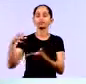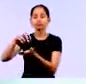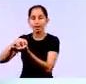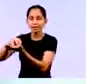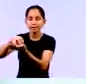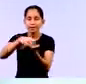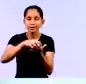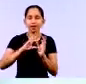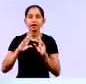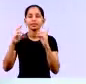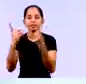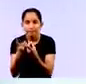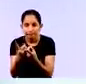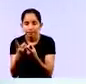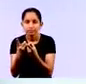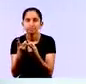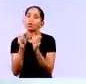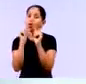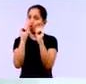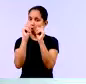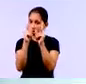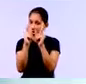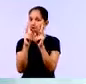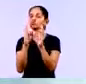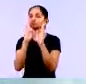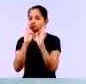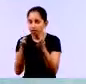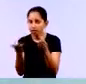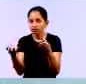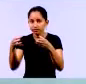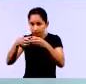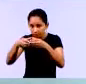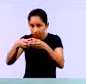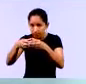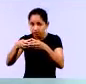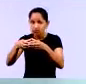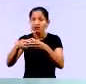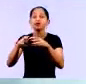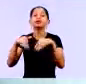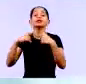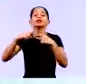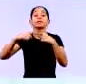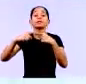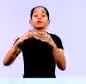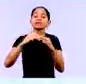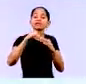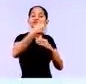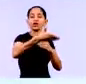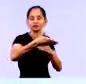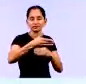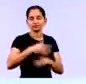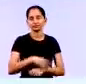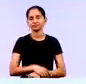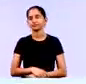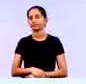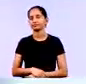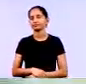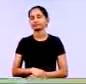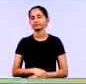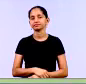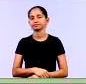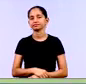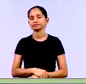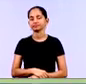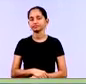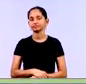comum funcionamento. Tá? Então eu tenho que saber, tenho que ter uma visão ampla da organização.